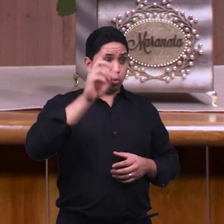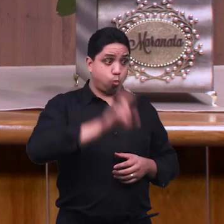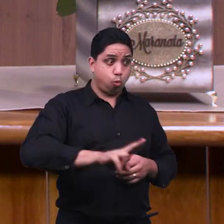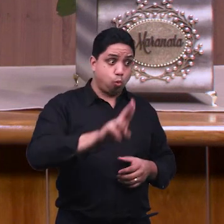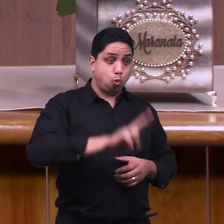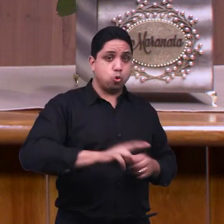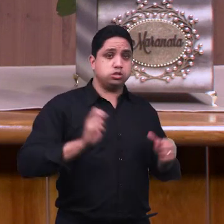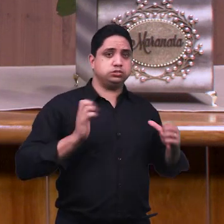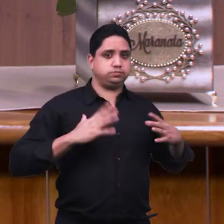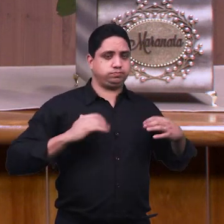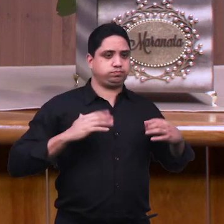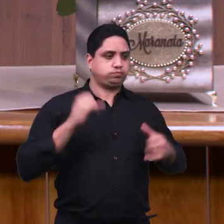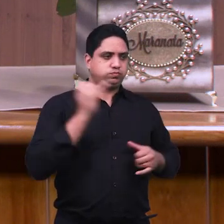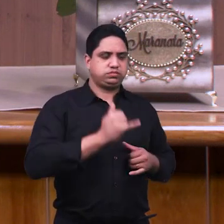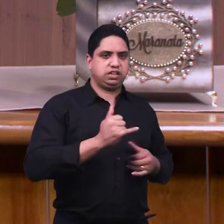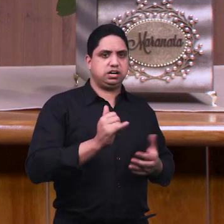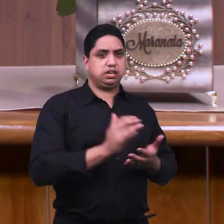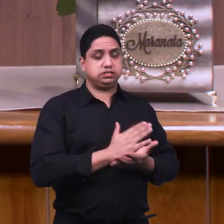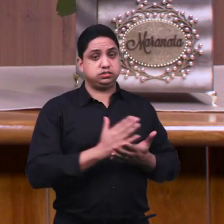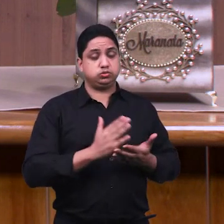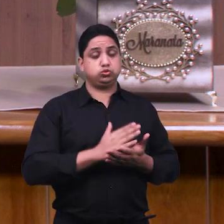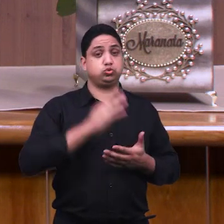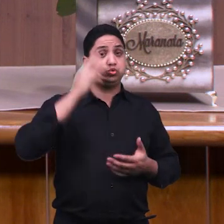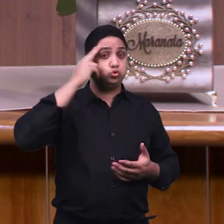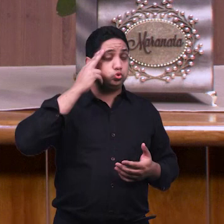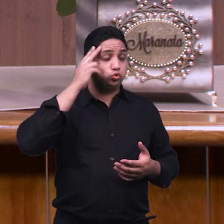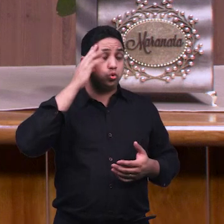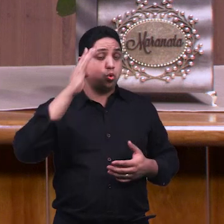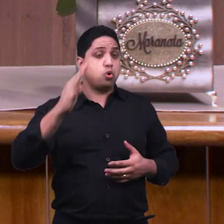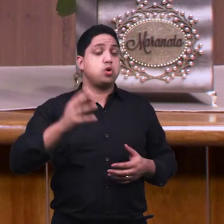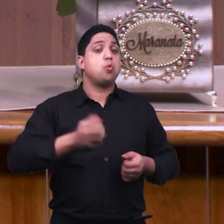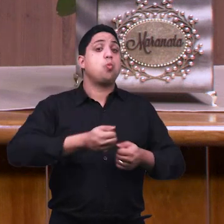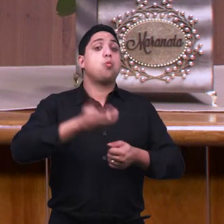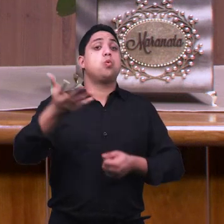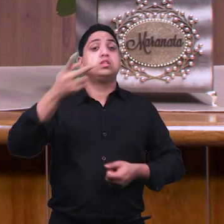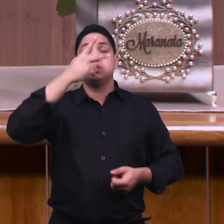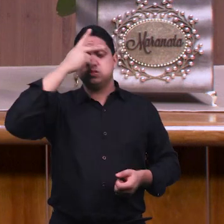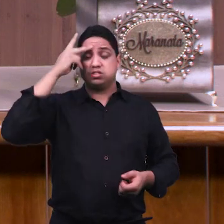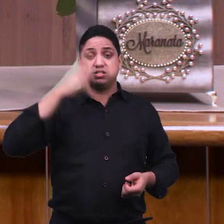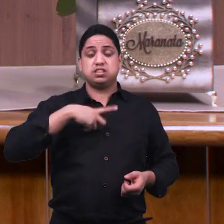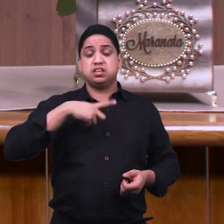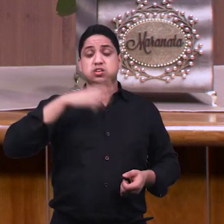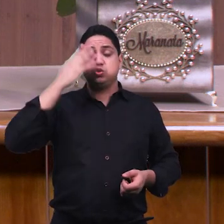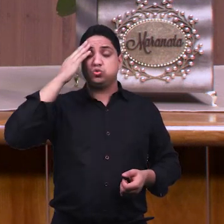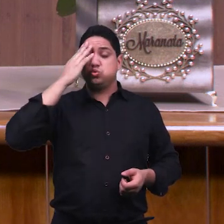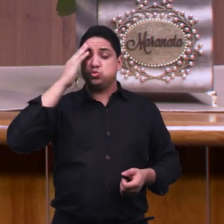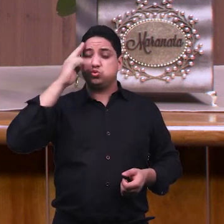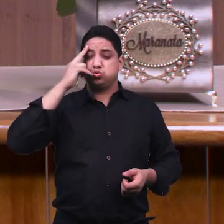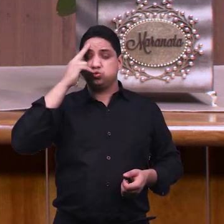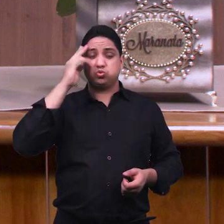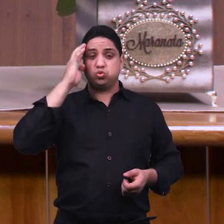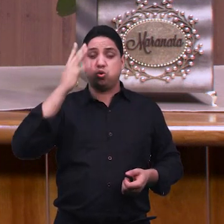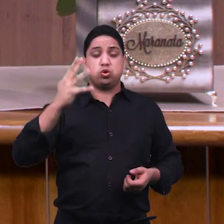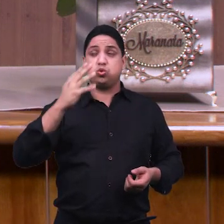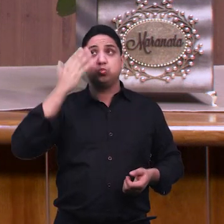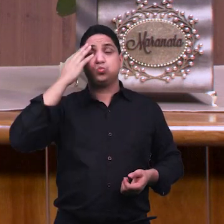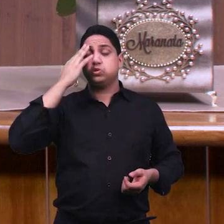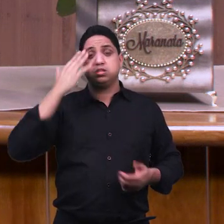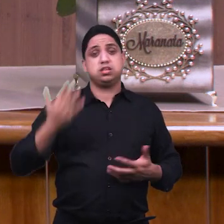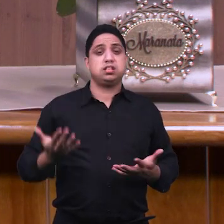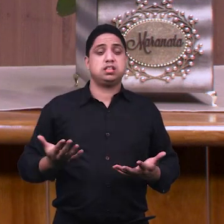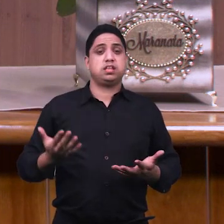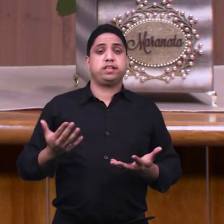o homem. Ele usa sonhos. Quantas pessoas têm sonhos e não conseguem compreender? Mais uma coisa, e tem gente que nem aceita que é